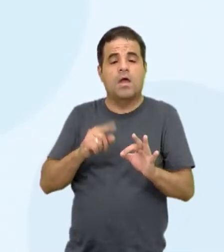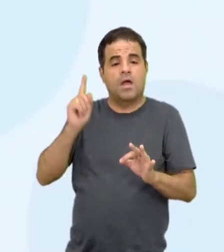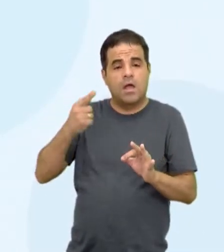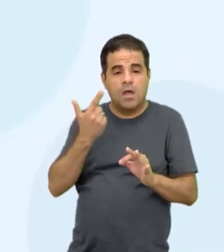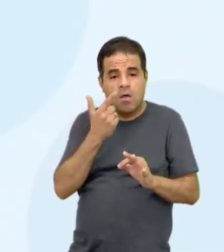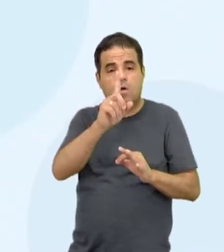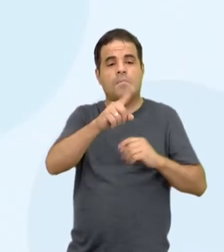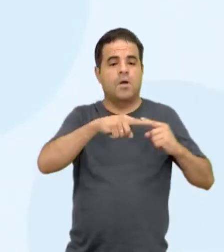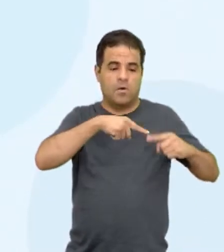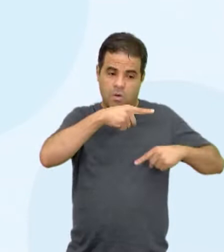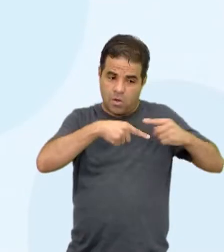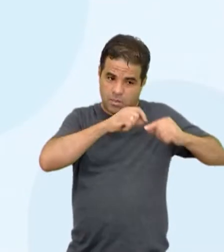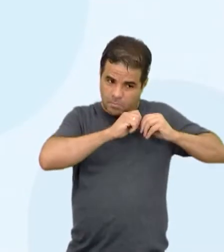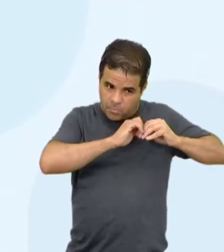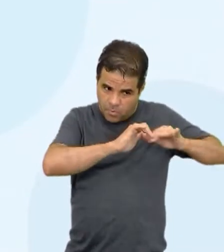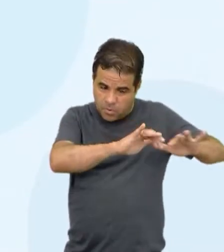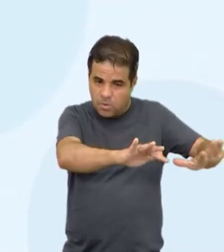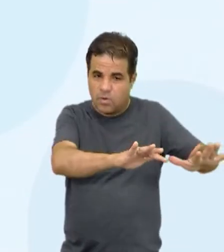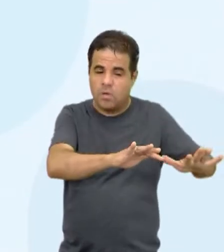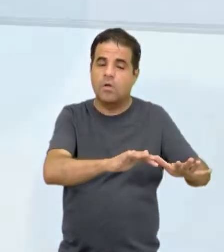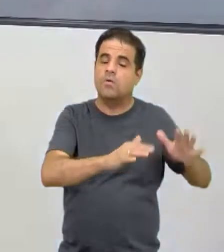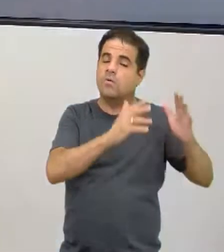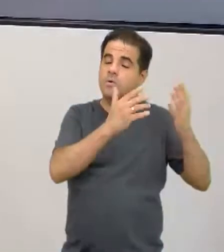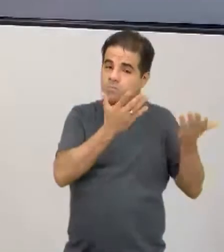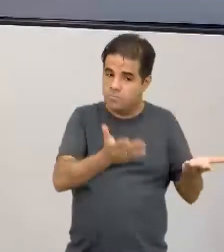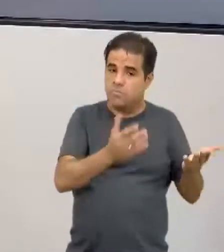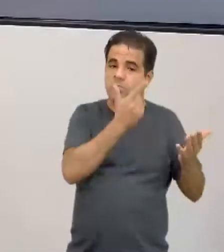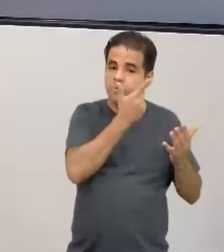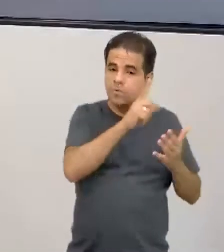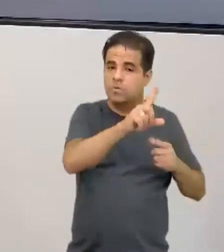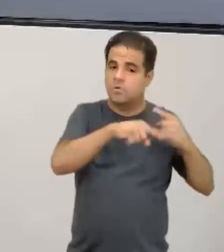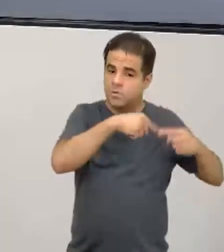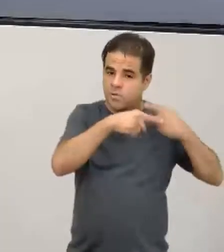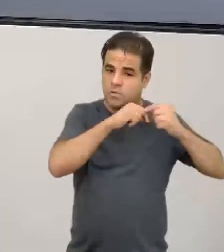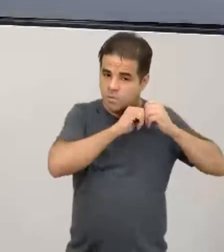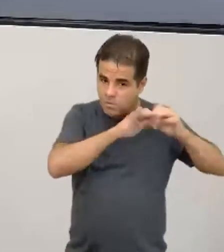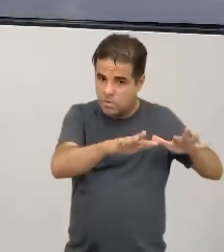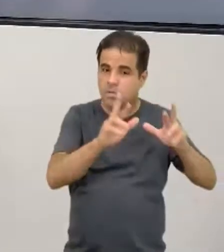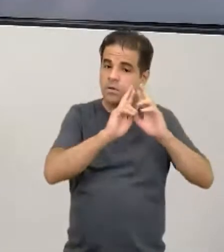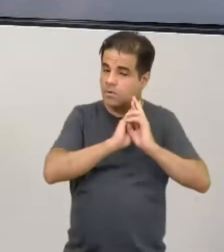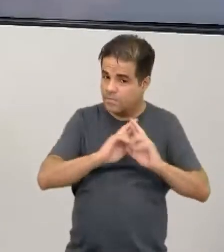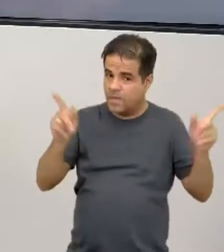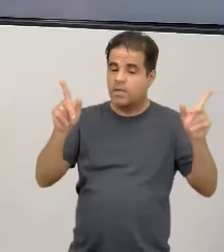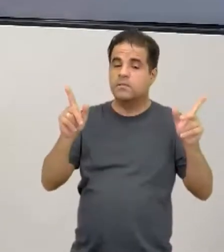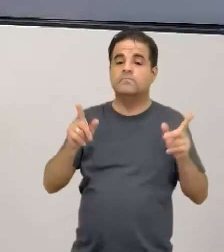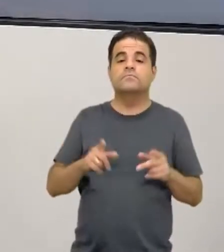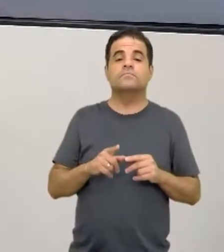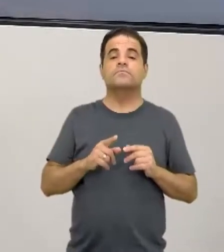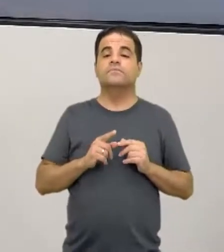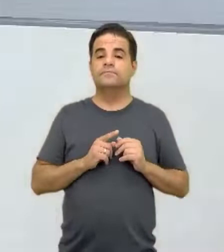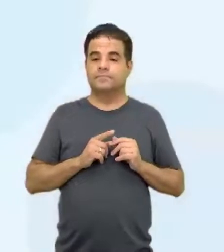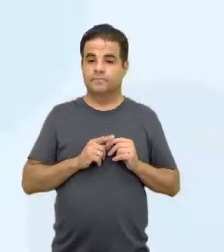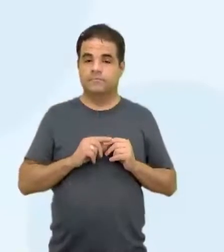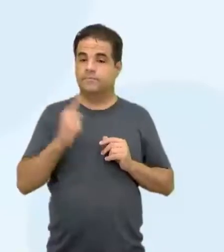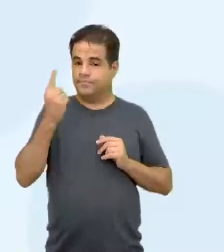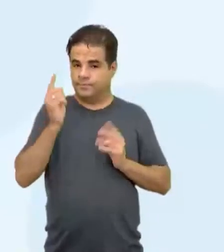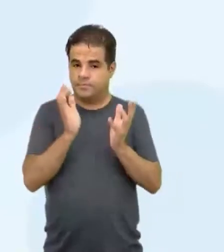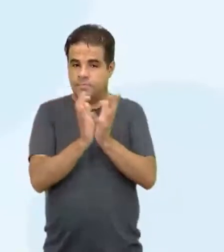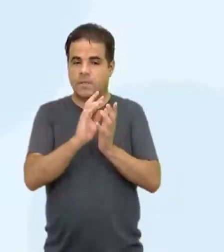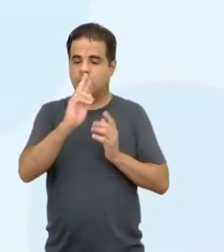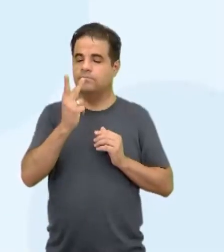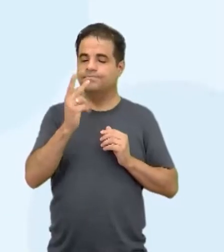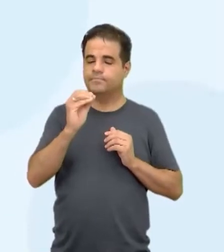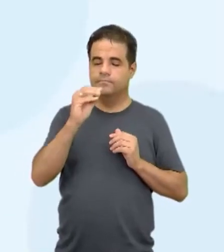uma outra linhagem ancestral comum, mas com linhagens diferentes. E aí, nos primeiros hominoides, eles